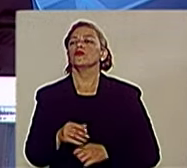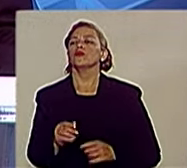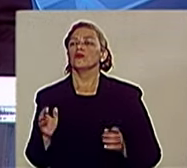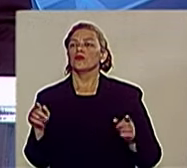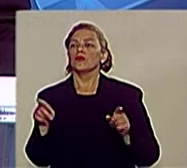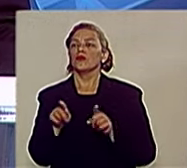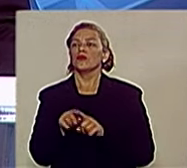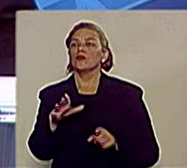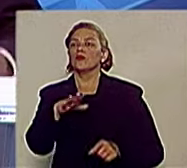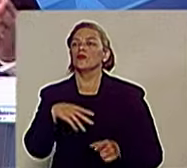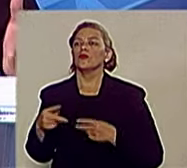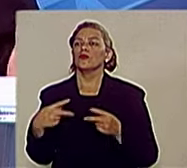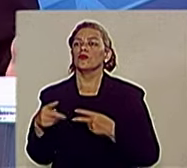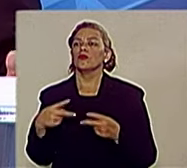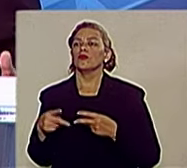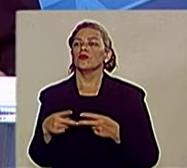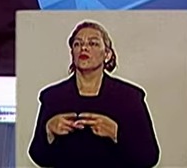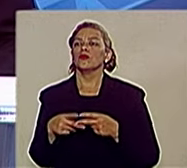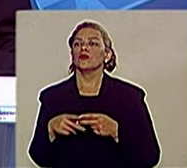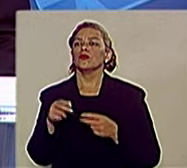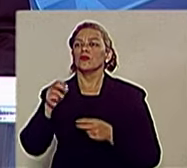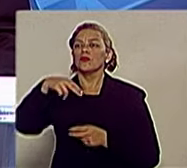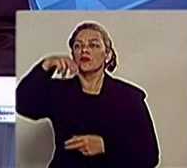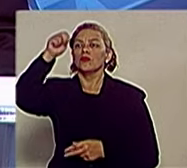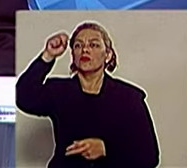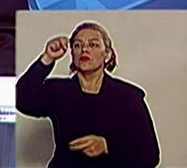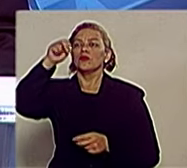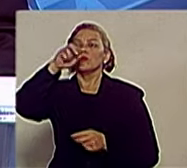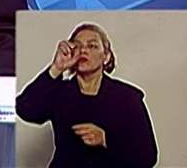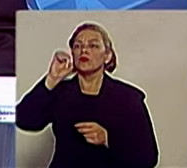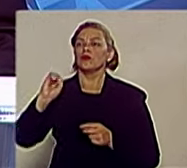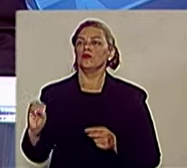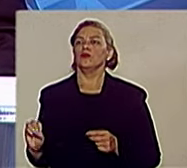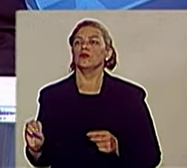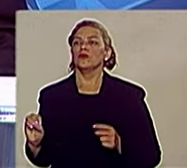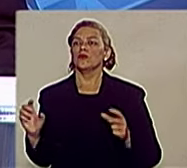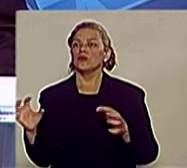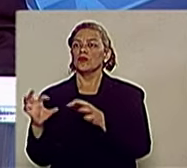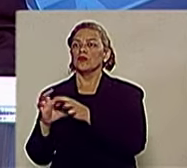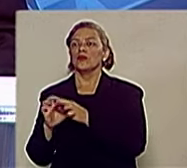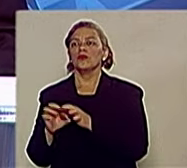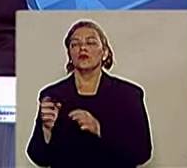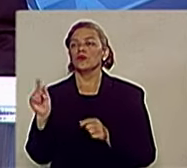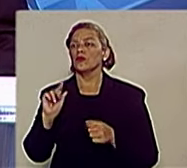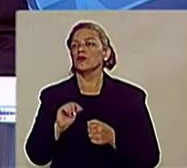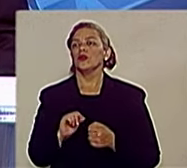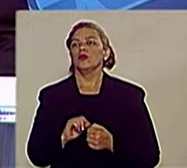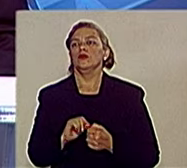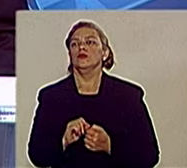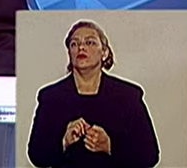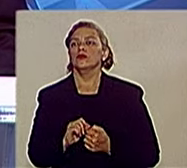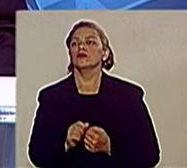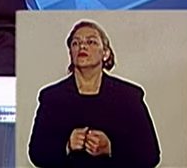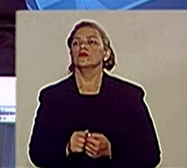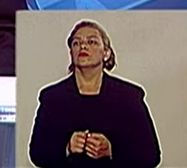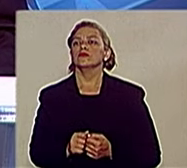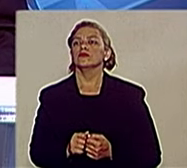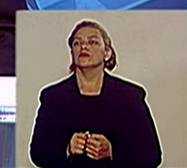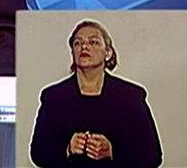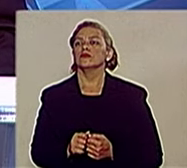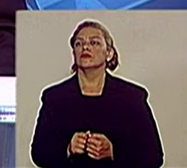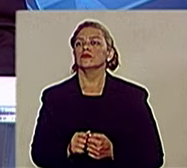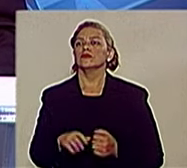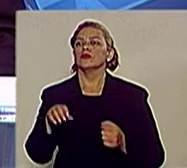ligaria a Via Norte com a Via Oeste. Uma das nossas propostas também, além de dar prioridade absoluta para a Via Banhado, é